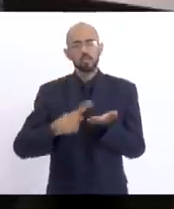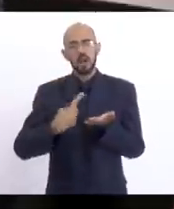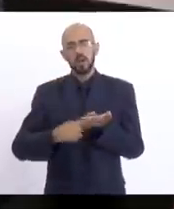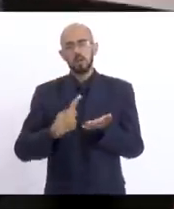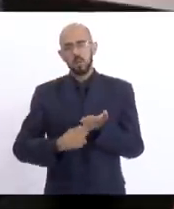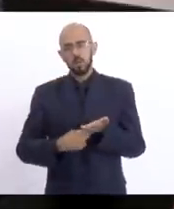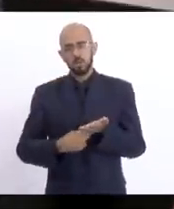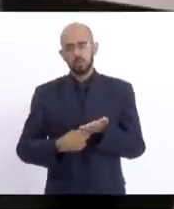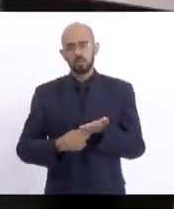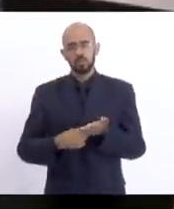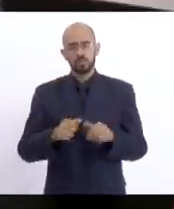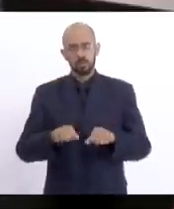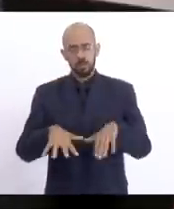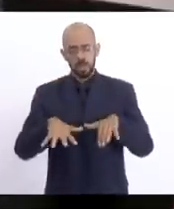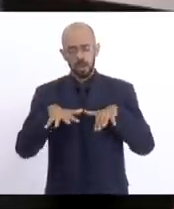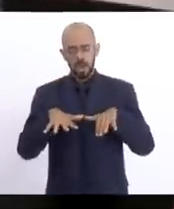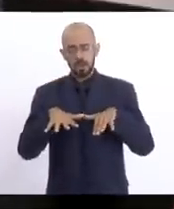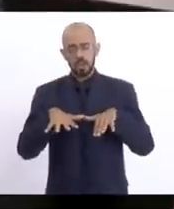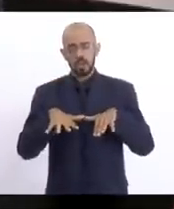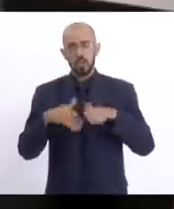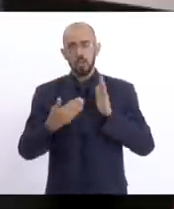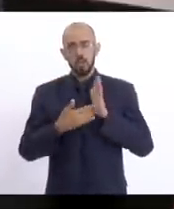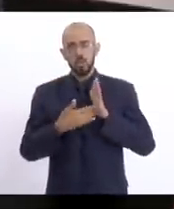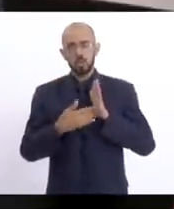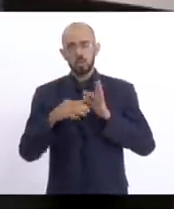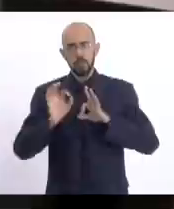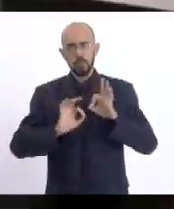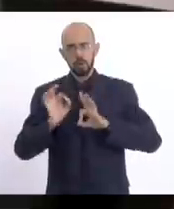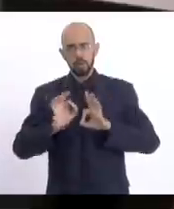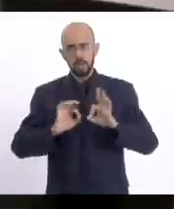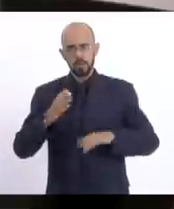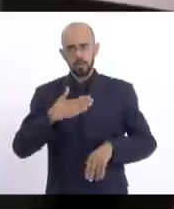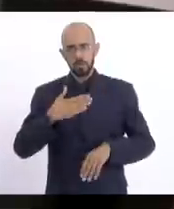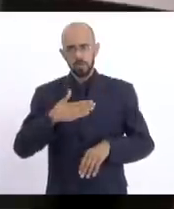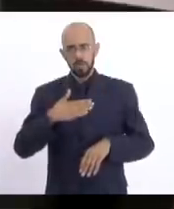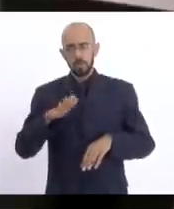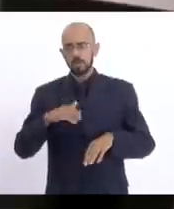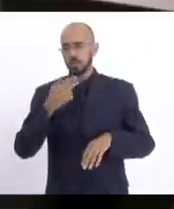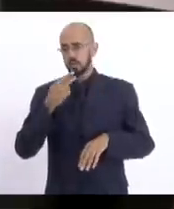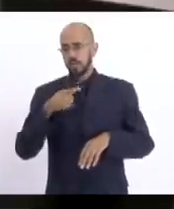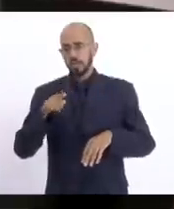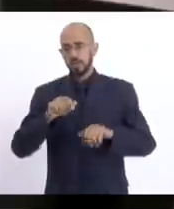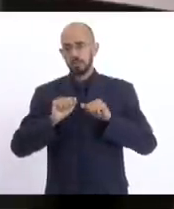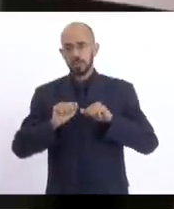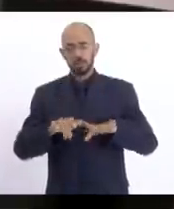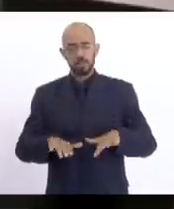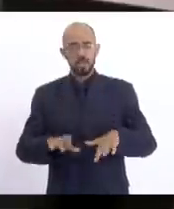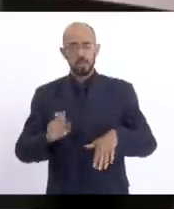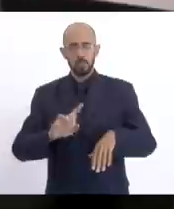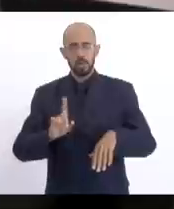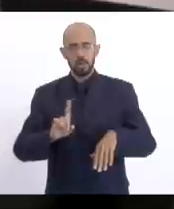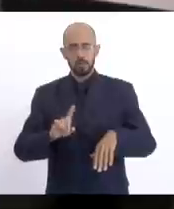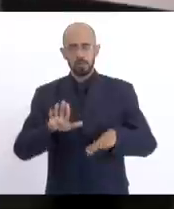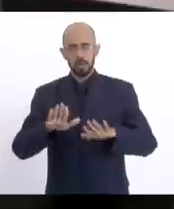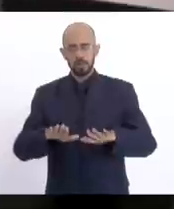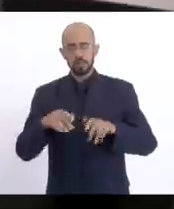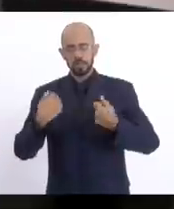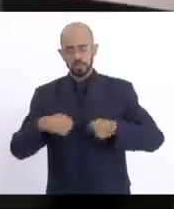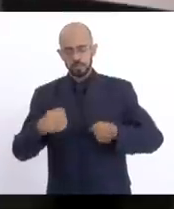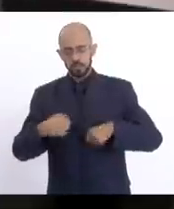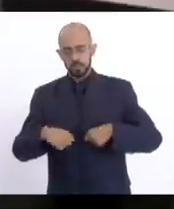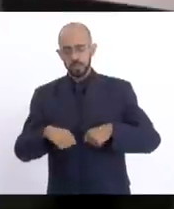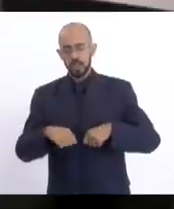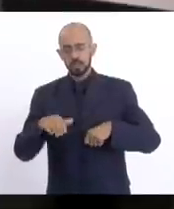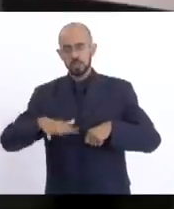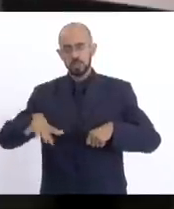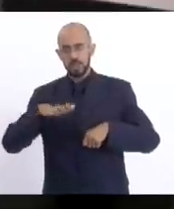meu, mas decorrendo, não estou falando da pandemia, mas da necessidade do mercado, da